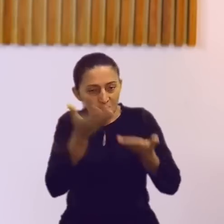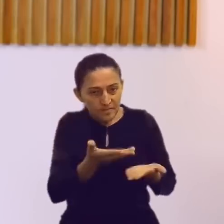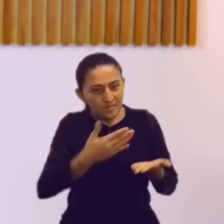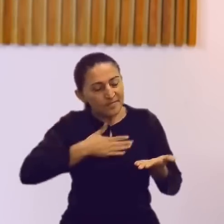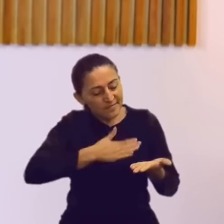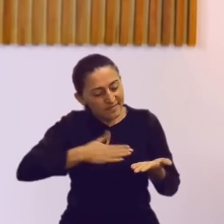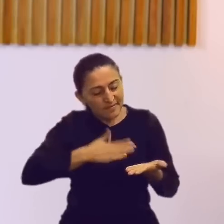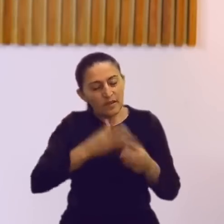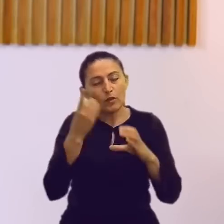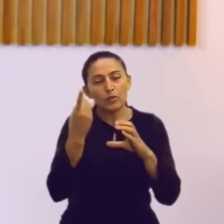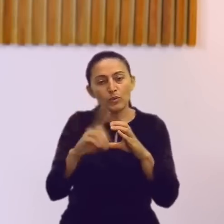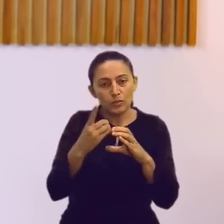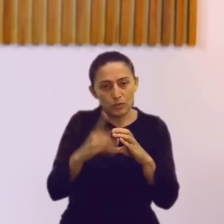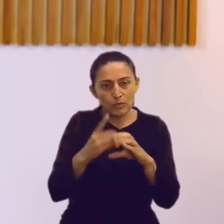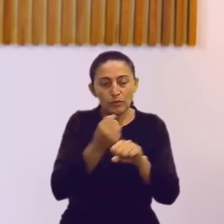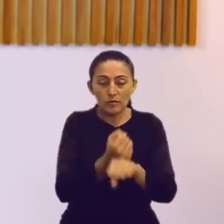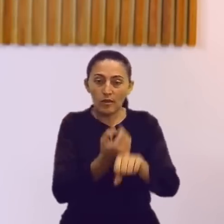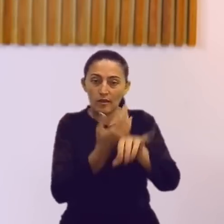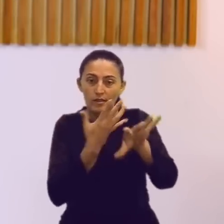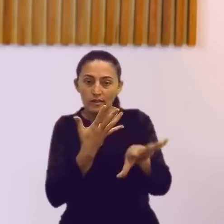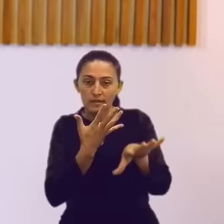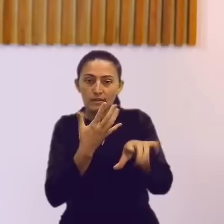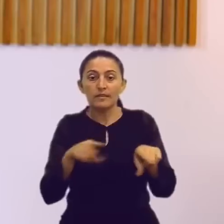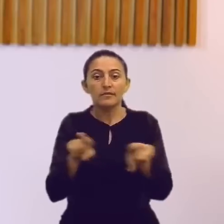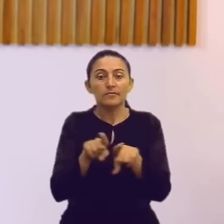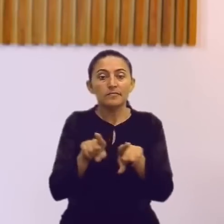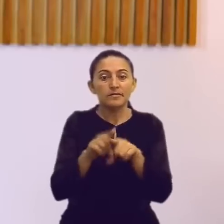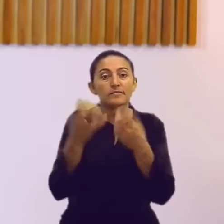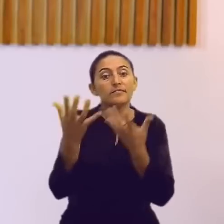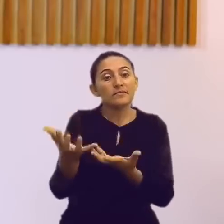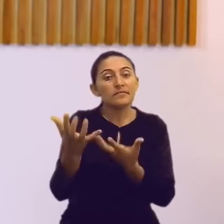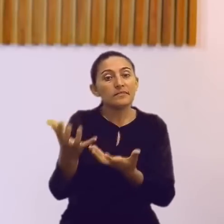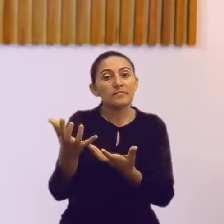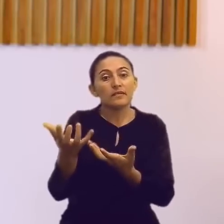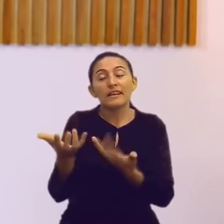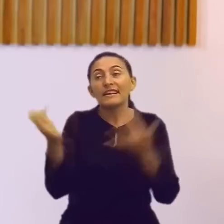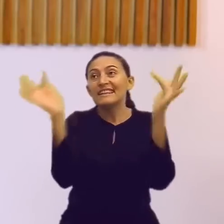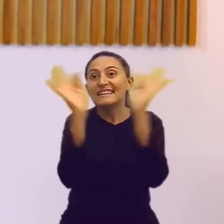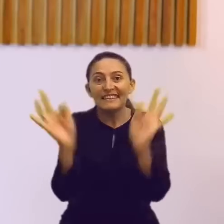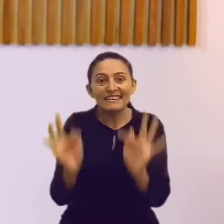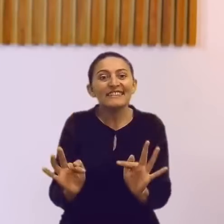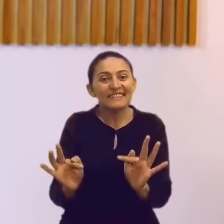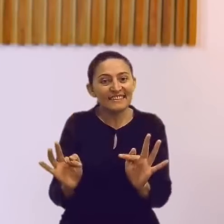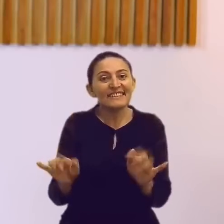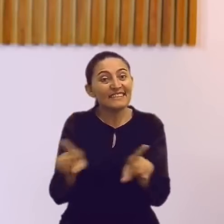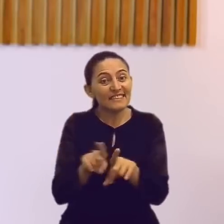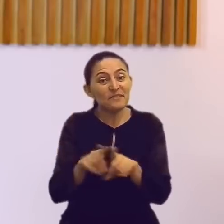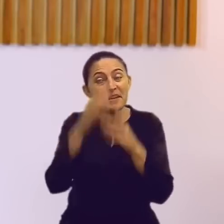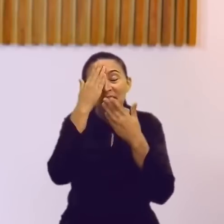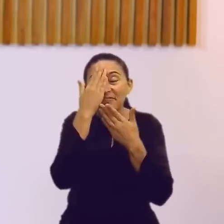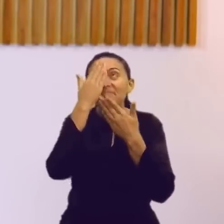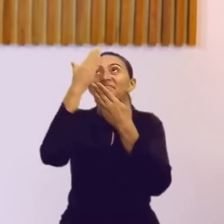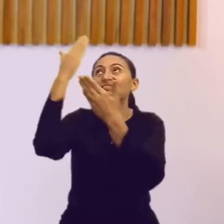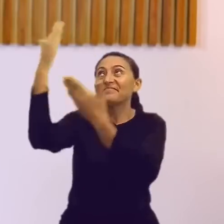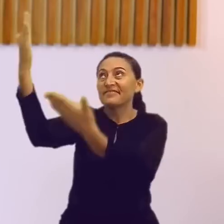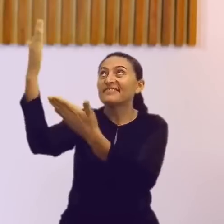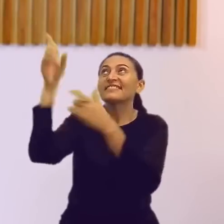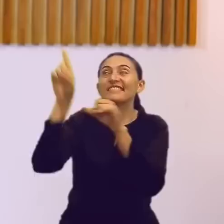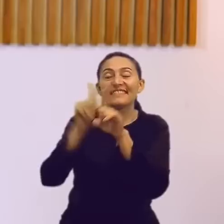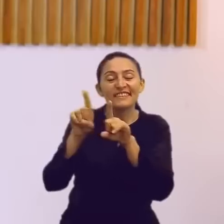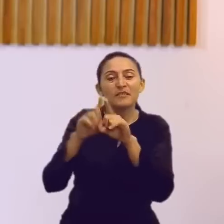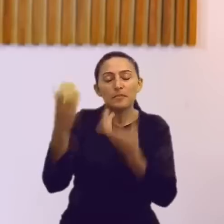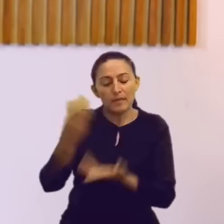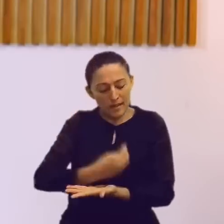da Igreja Online, nós queremos também dizer que nós estamos muito felizes, agradecidos a Deus pela vida,